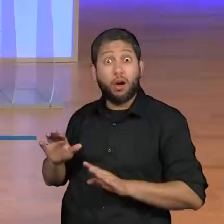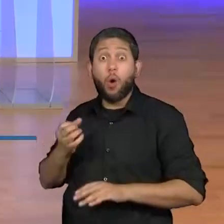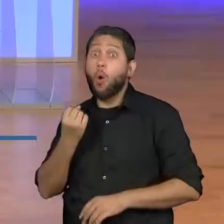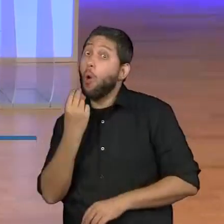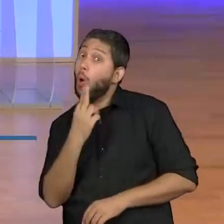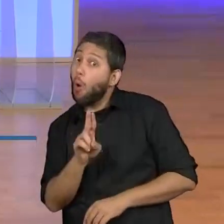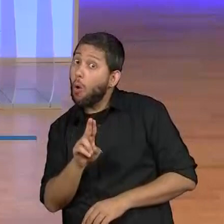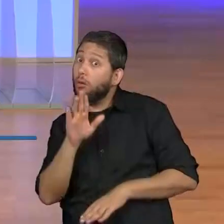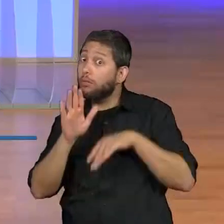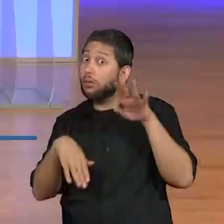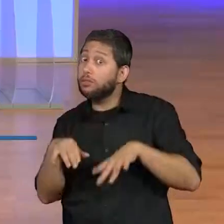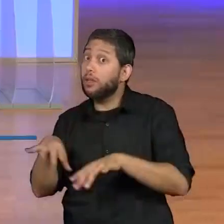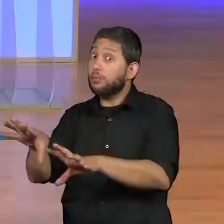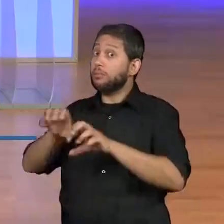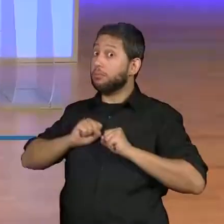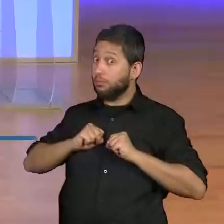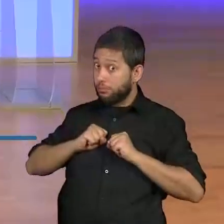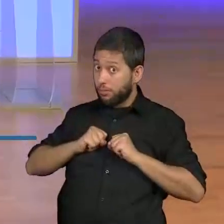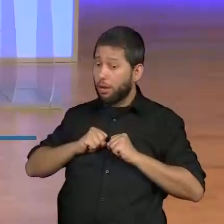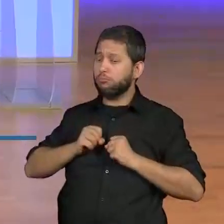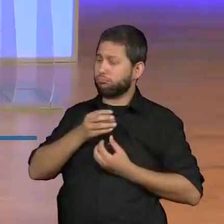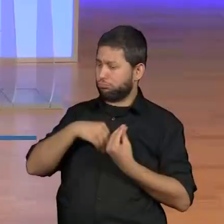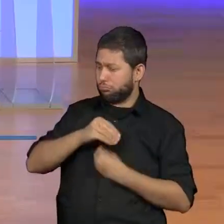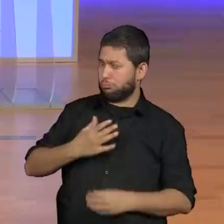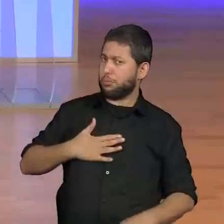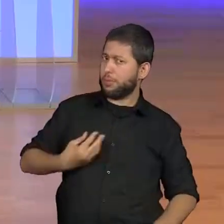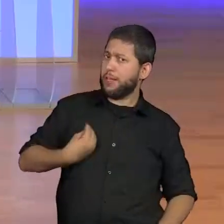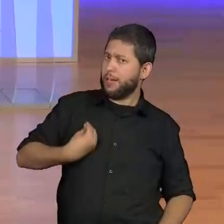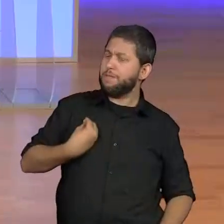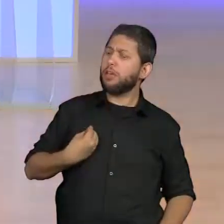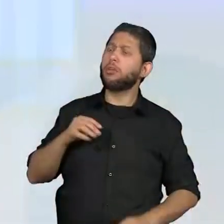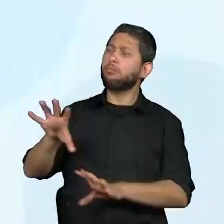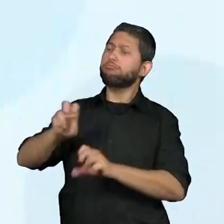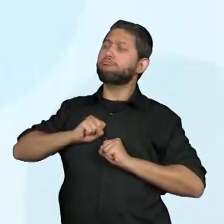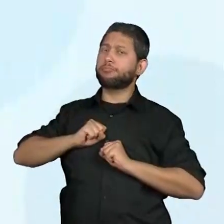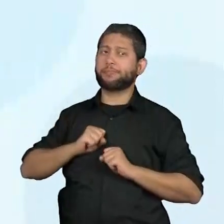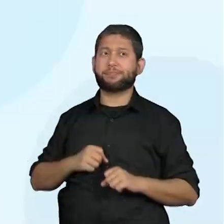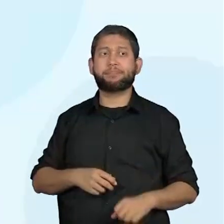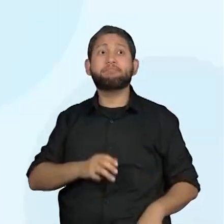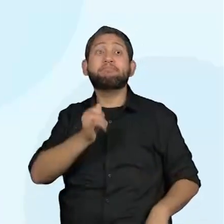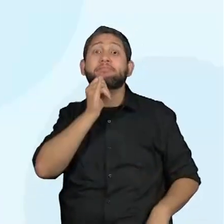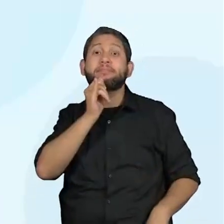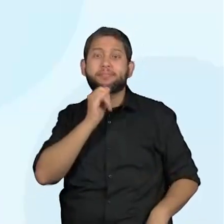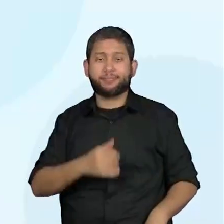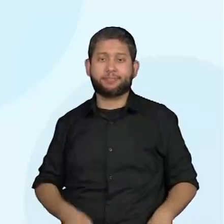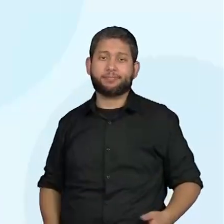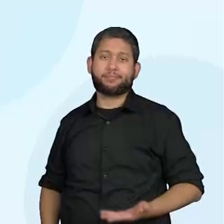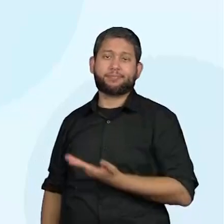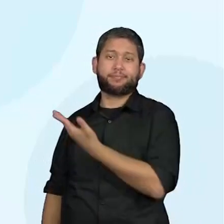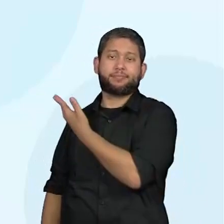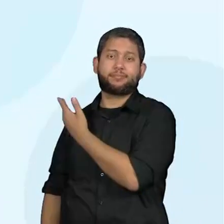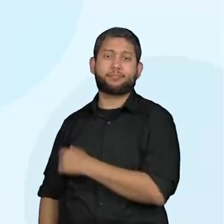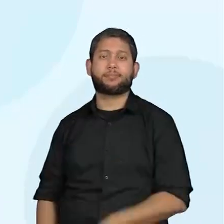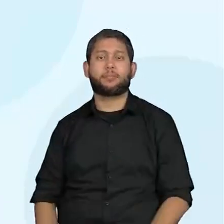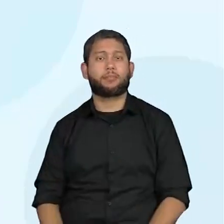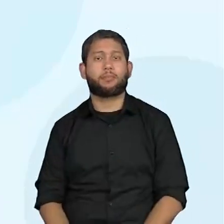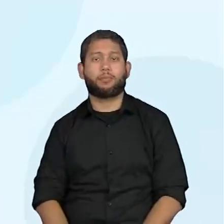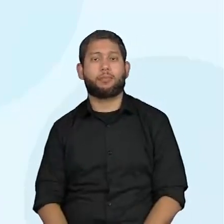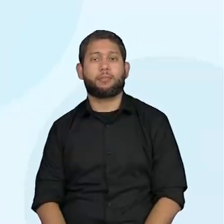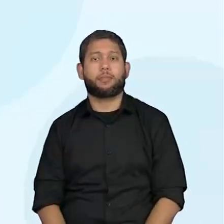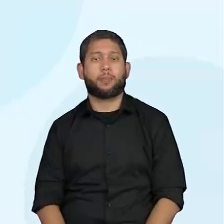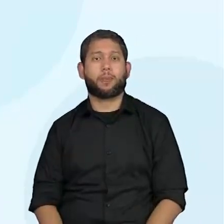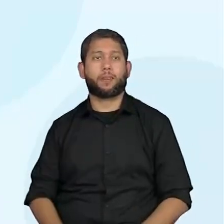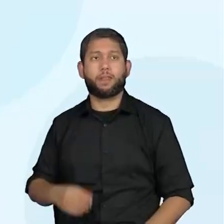nosso cotidiano. Ó, vamos ver. Tem várias imagens aqui que eu tenho certeza que faz parte do cotidiano de todo mundo. Até quem não gosta, olha